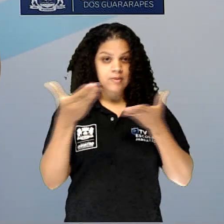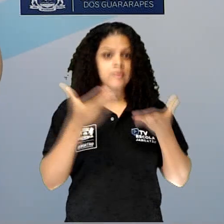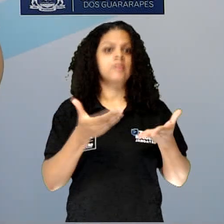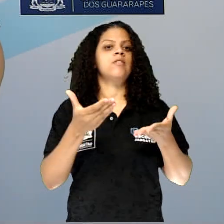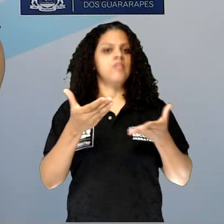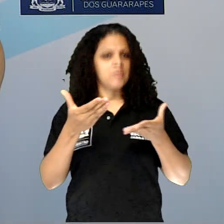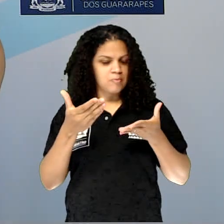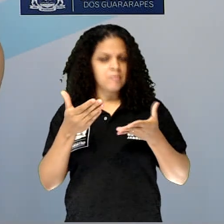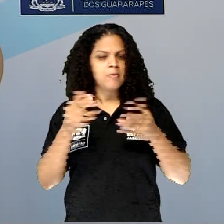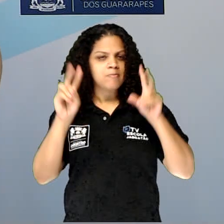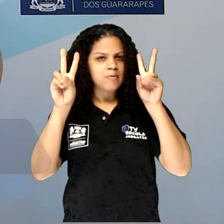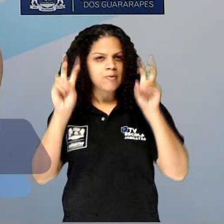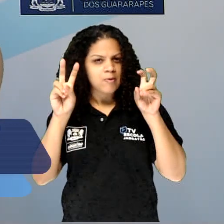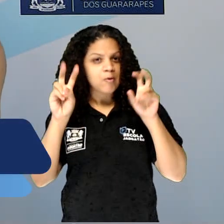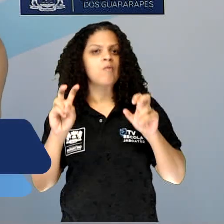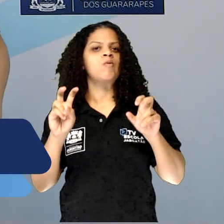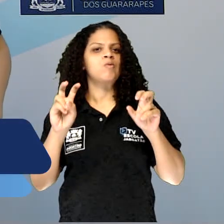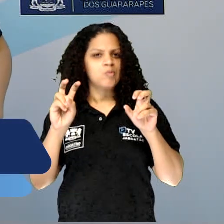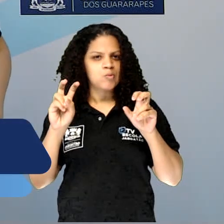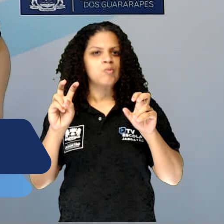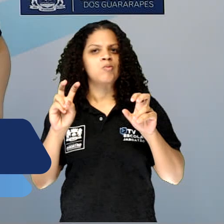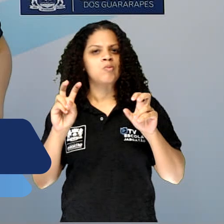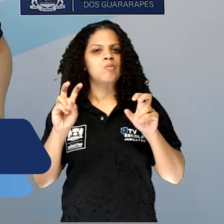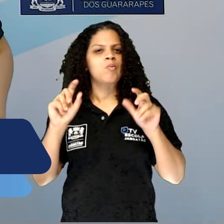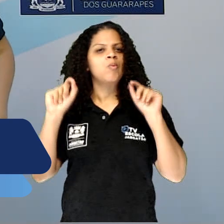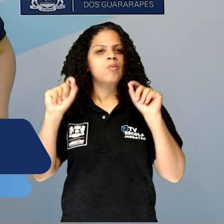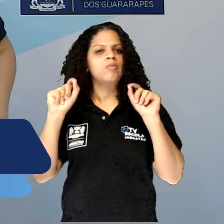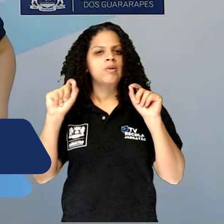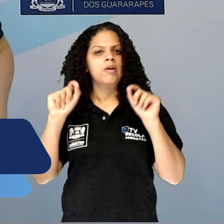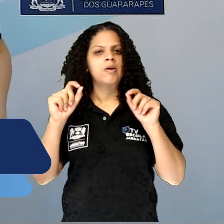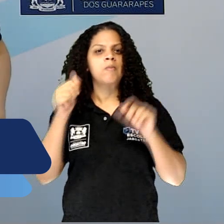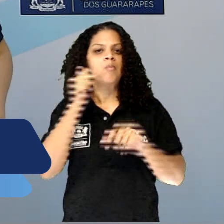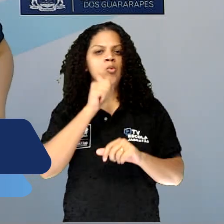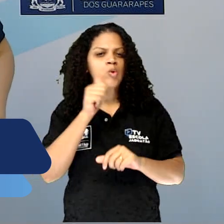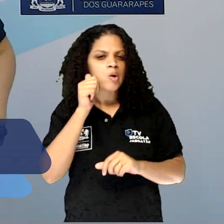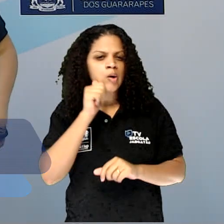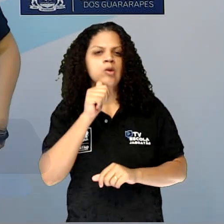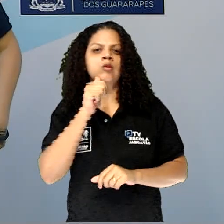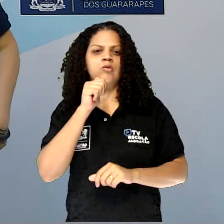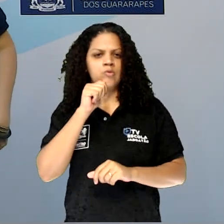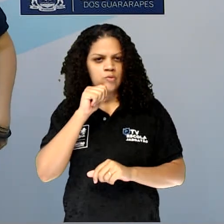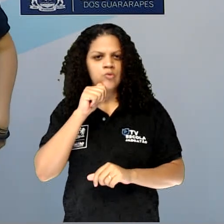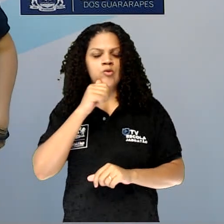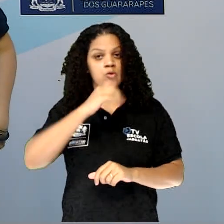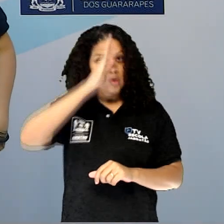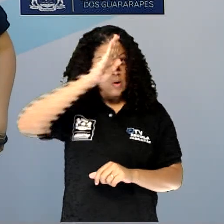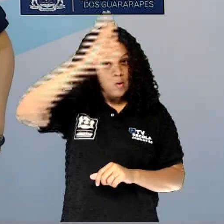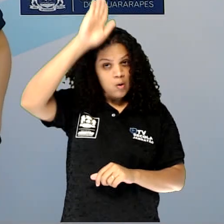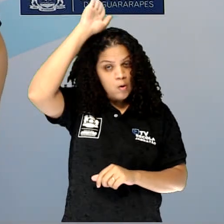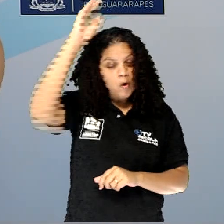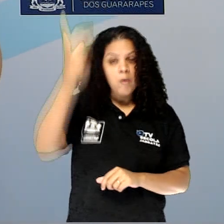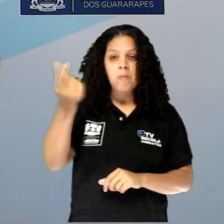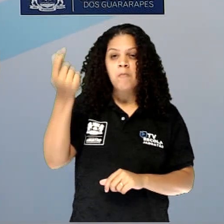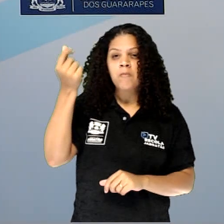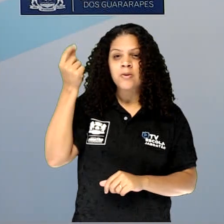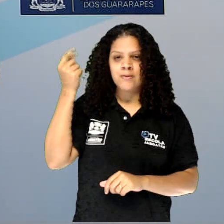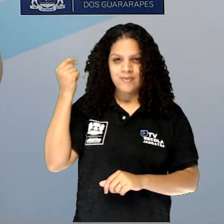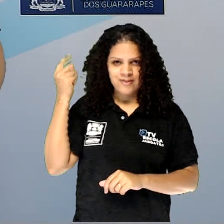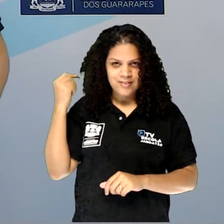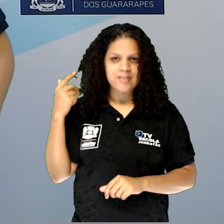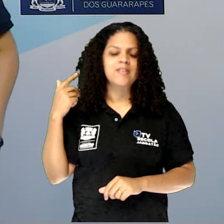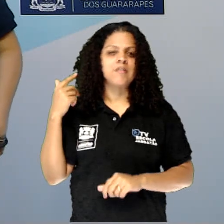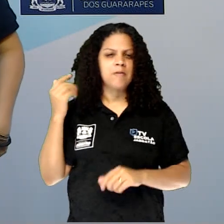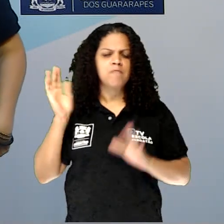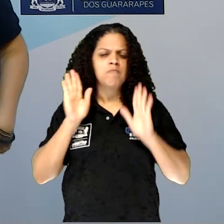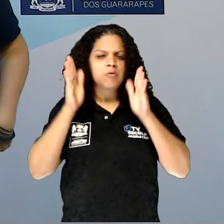ano. O nosso tema hoje são mulheres na Roma Antiga. A gente vai dar uma atenção a esse tema